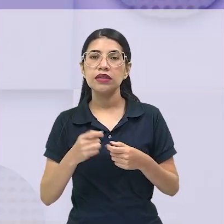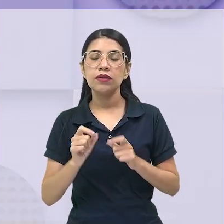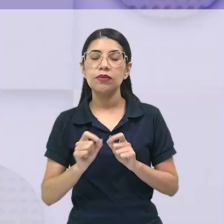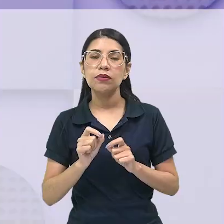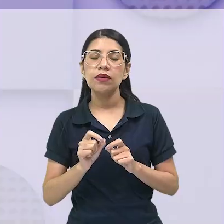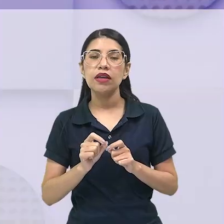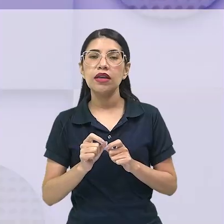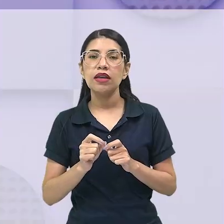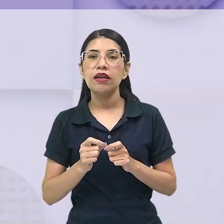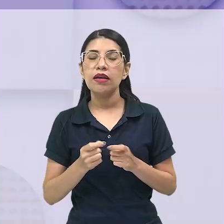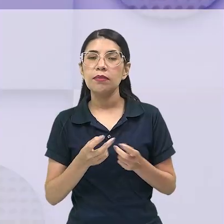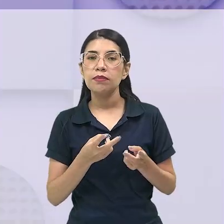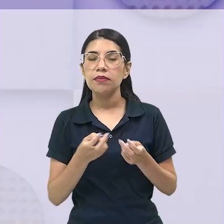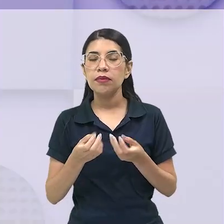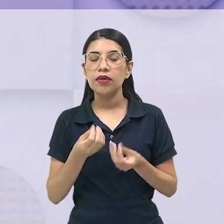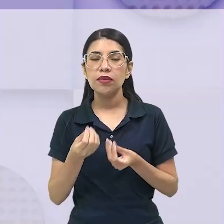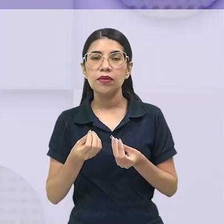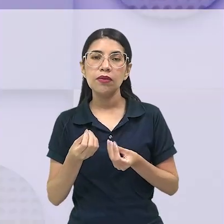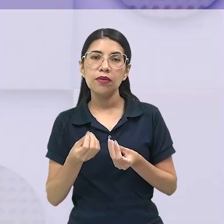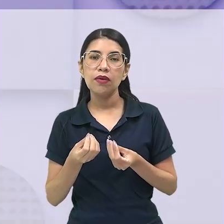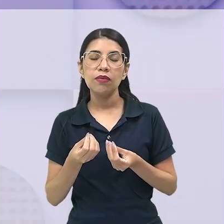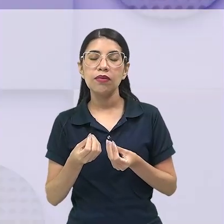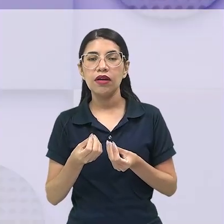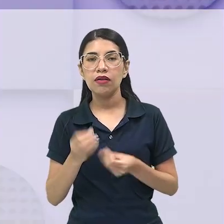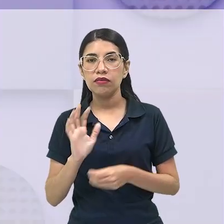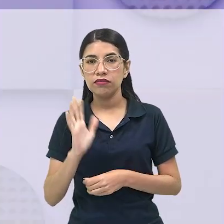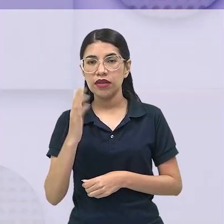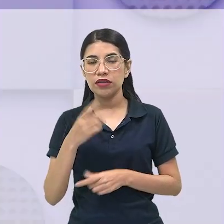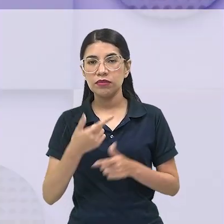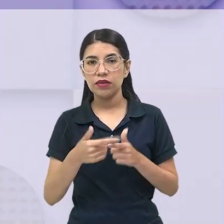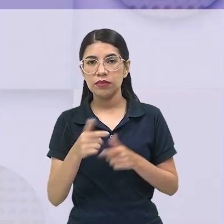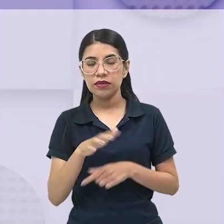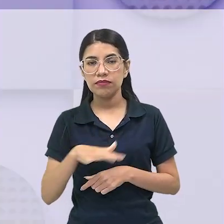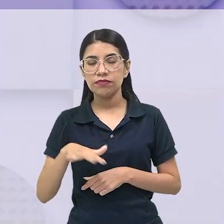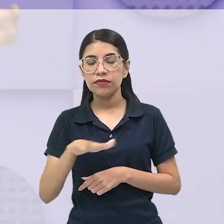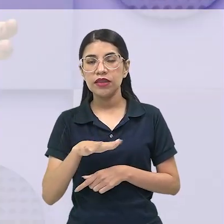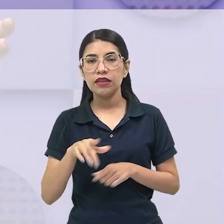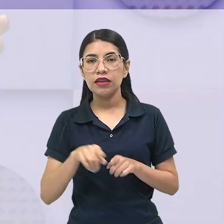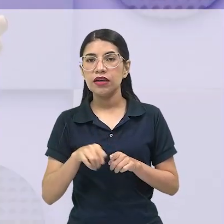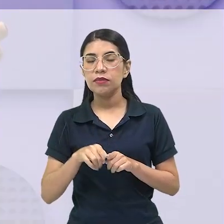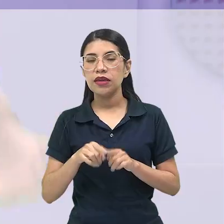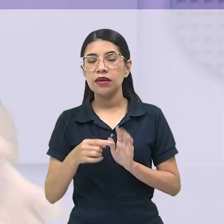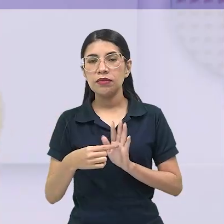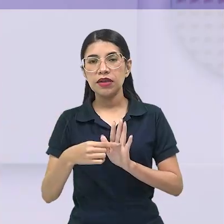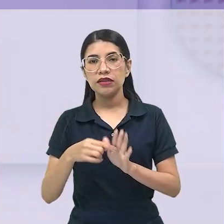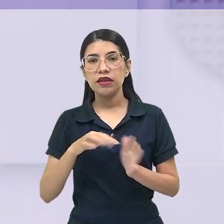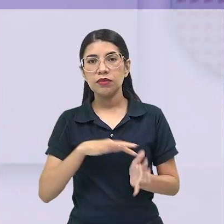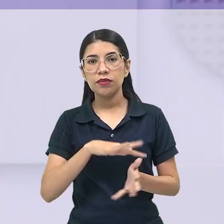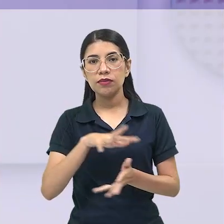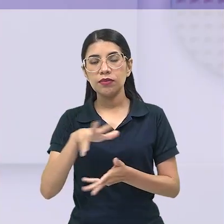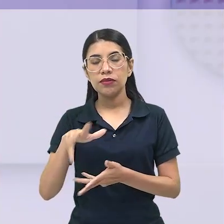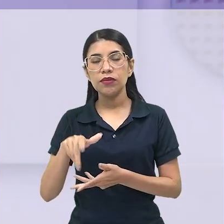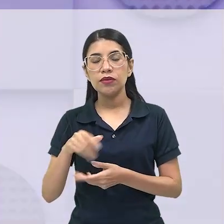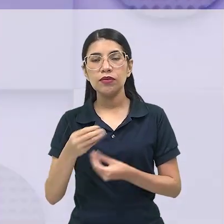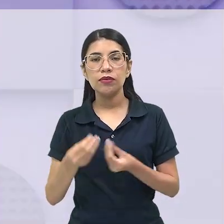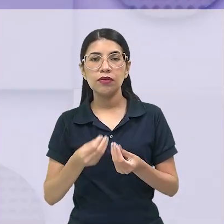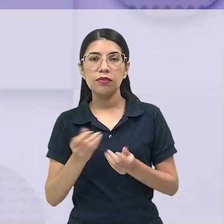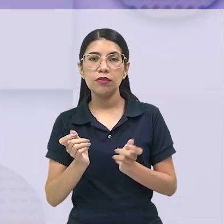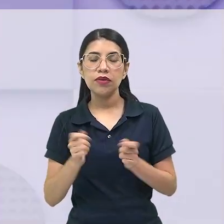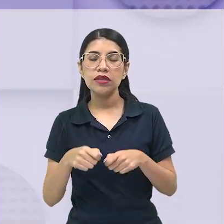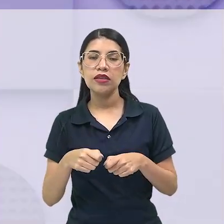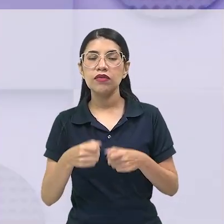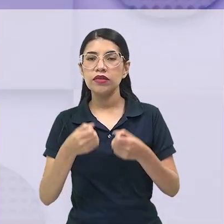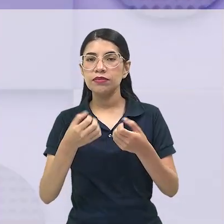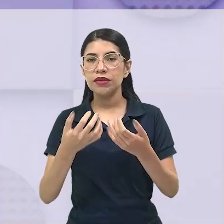se sensibilizar e sensibilizar o resto do mundo de que falar sobre nós, sem nós, de